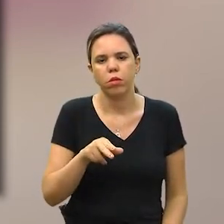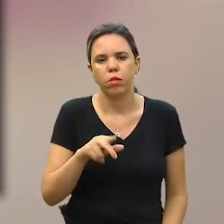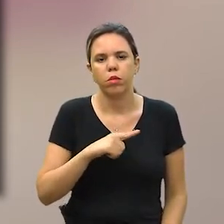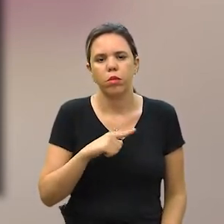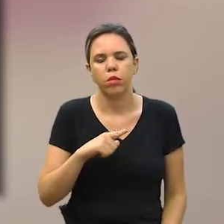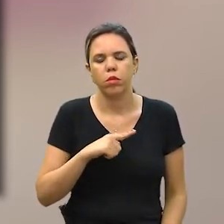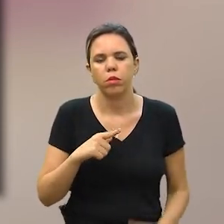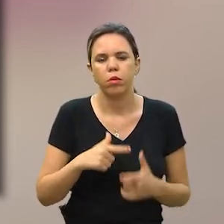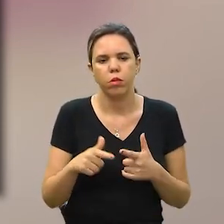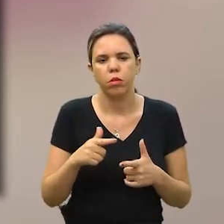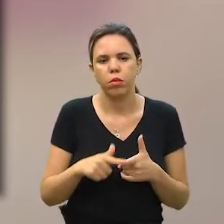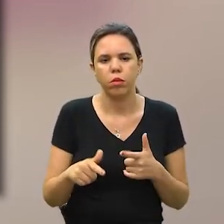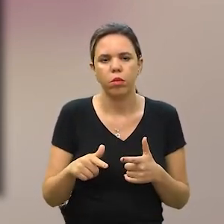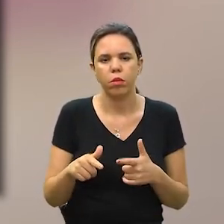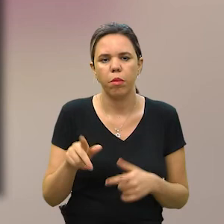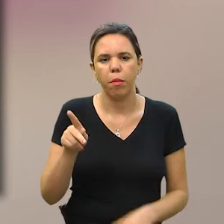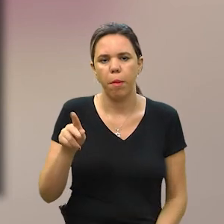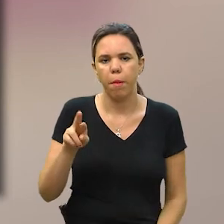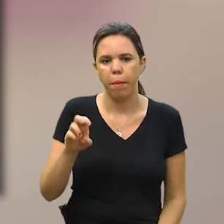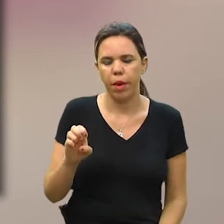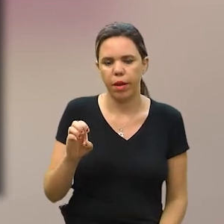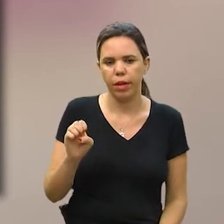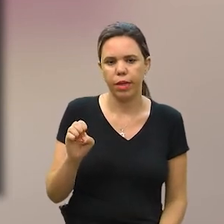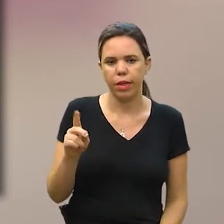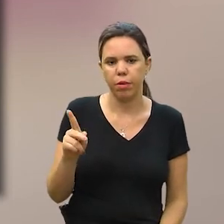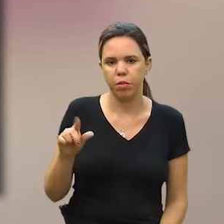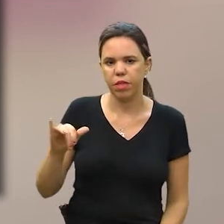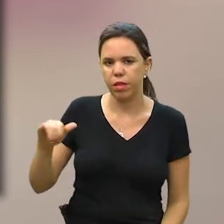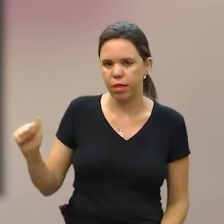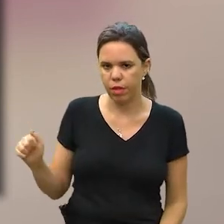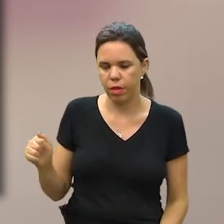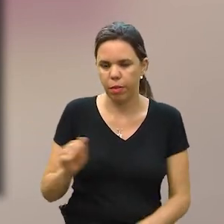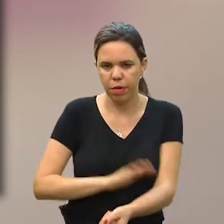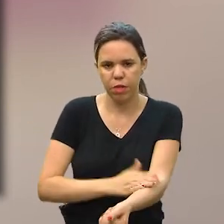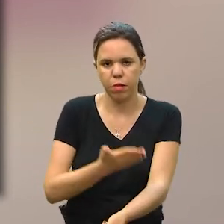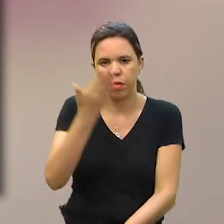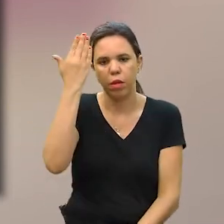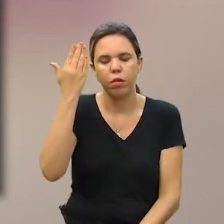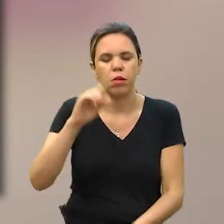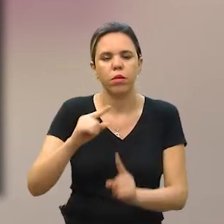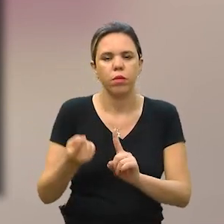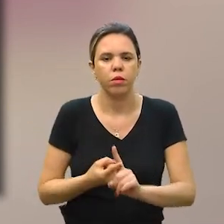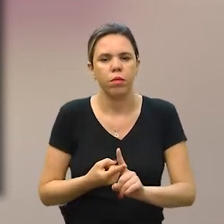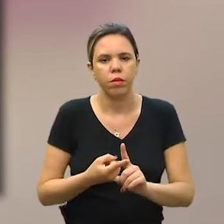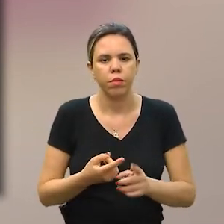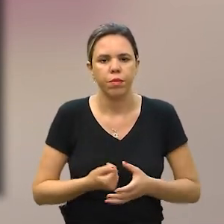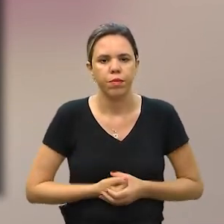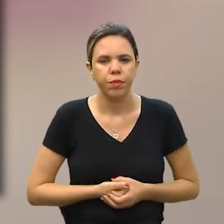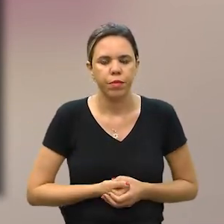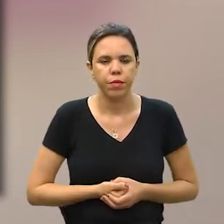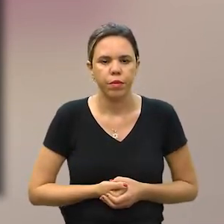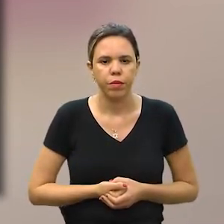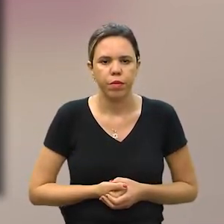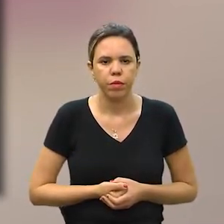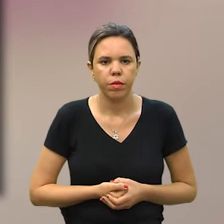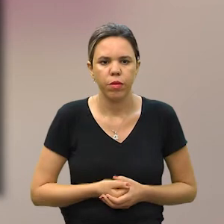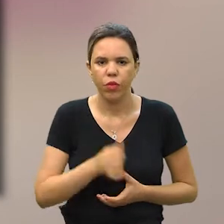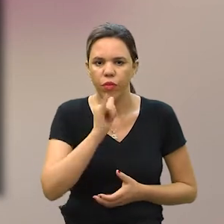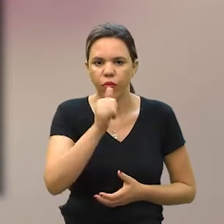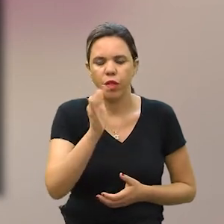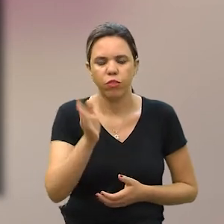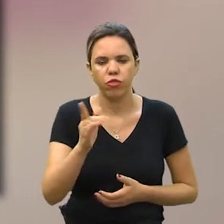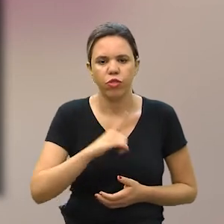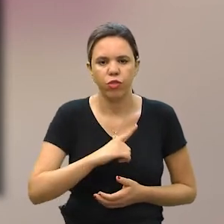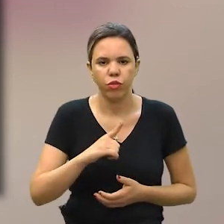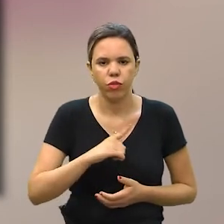irmã tiveram pré-eclâmpsia na gravidez ou pressão alta na gravidez, não é? E relate se você